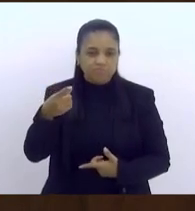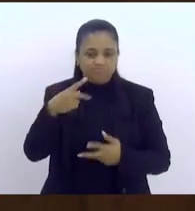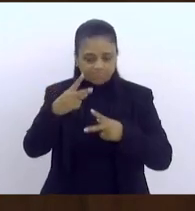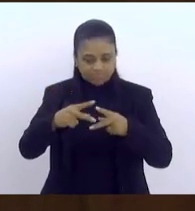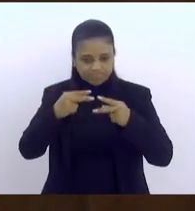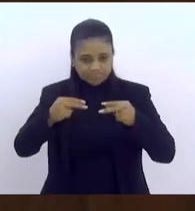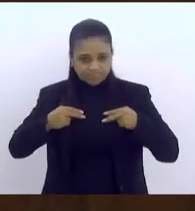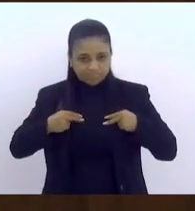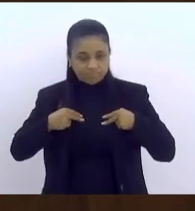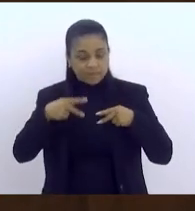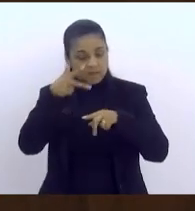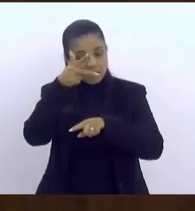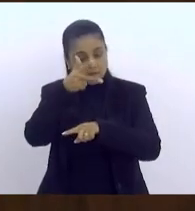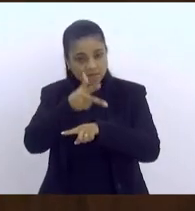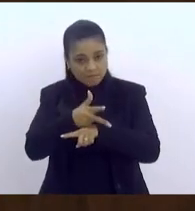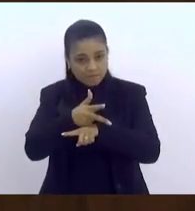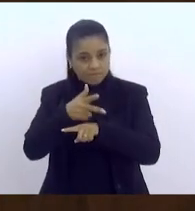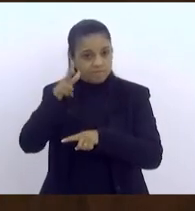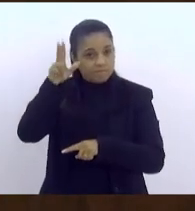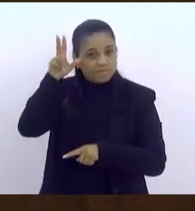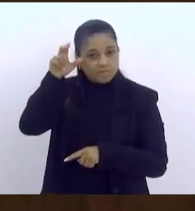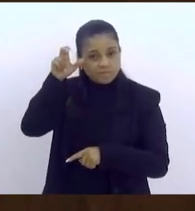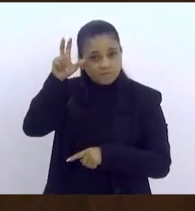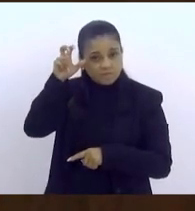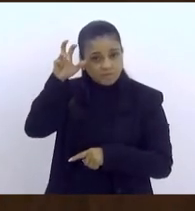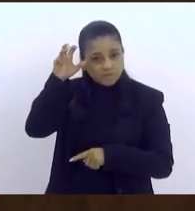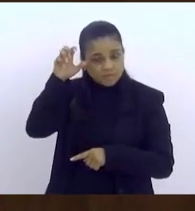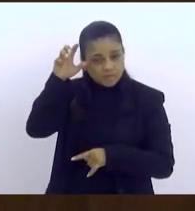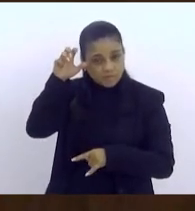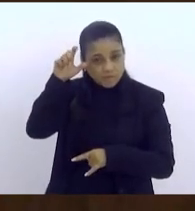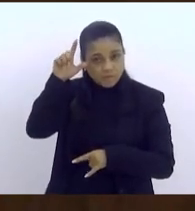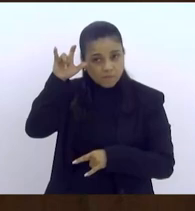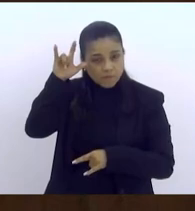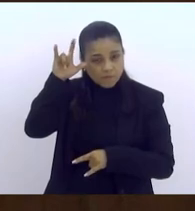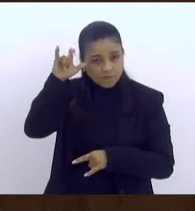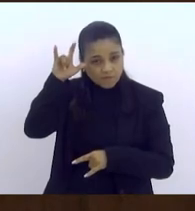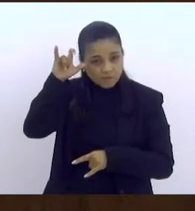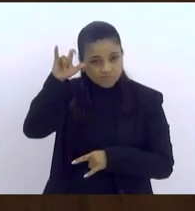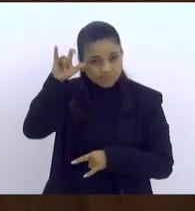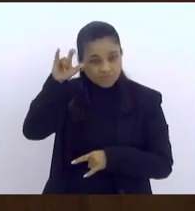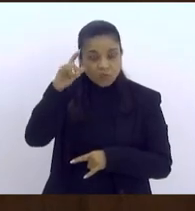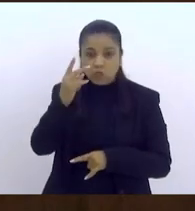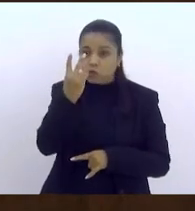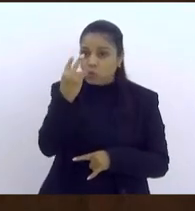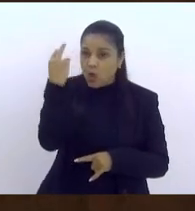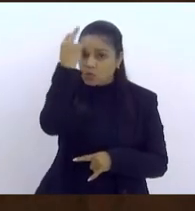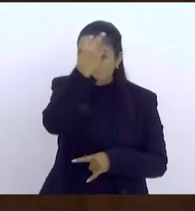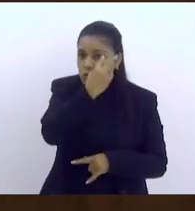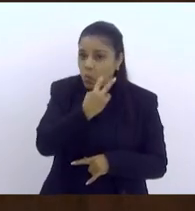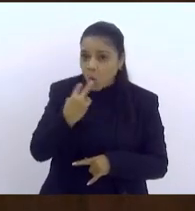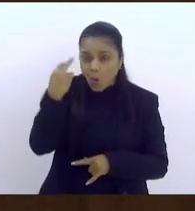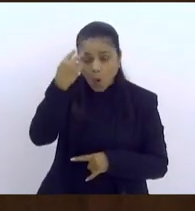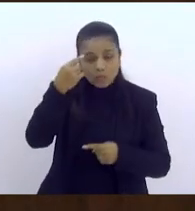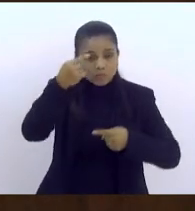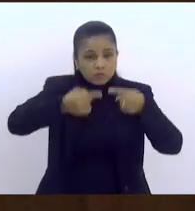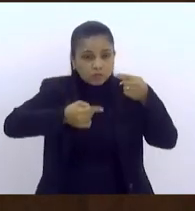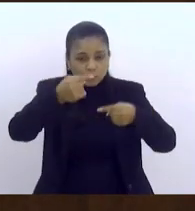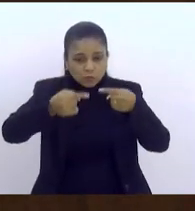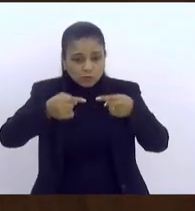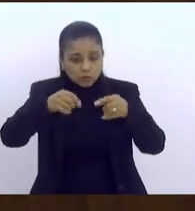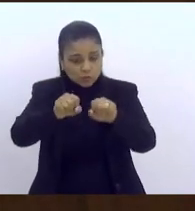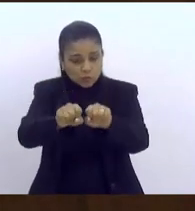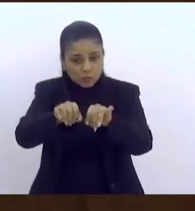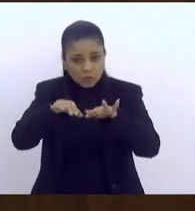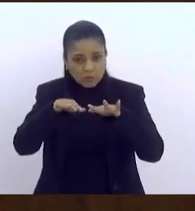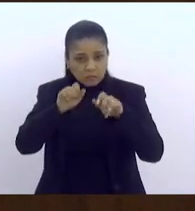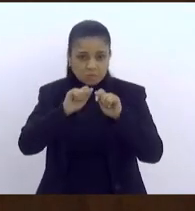vídeo para o Instagram e tomar 2 horas de discussão do parlamento, dizer que eu